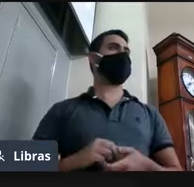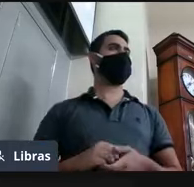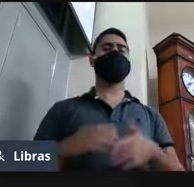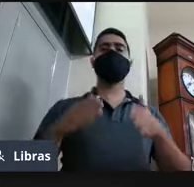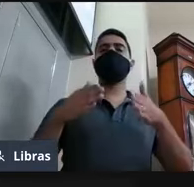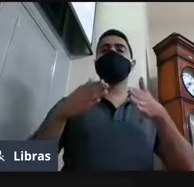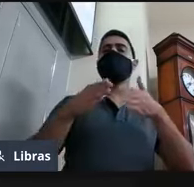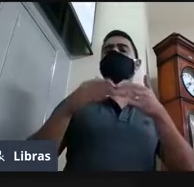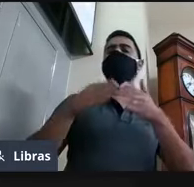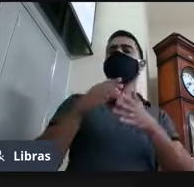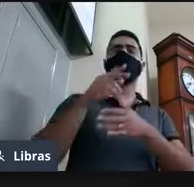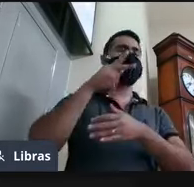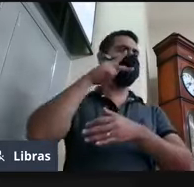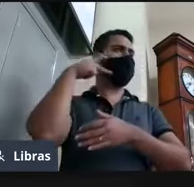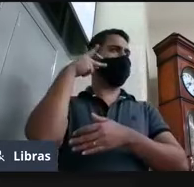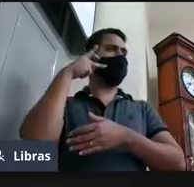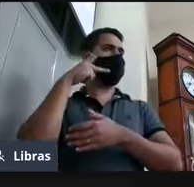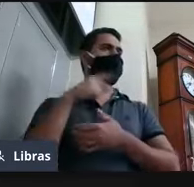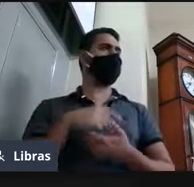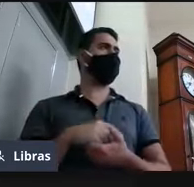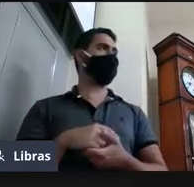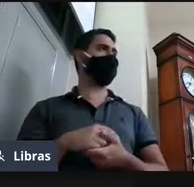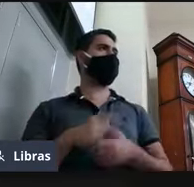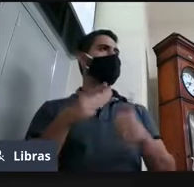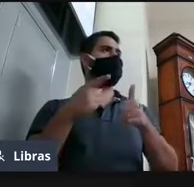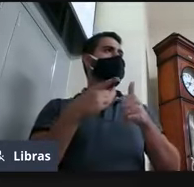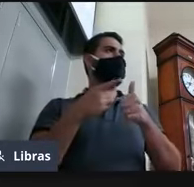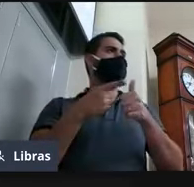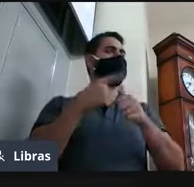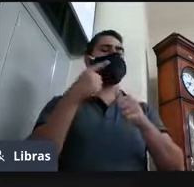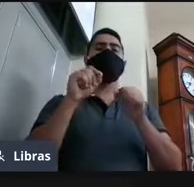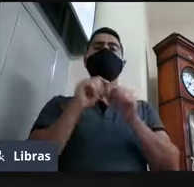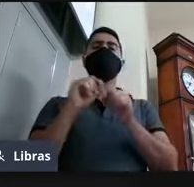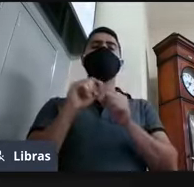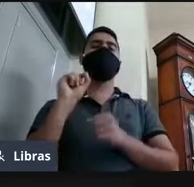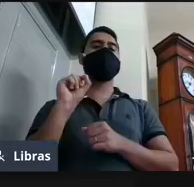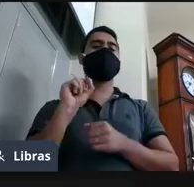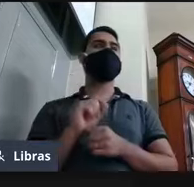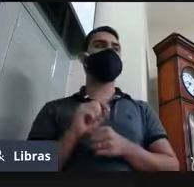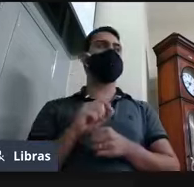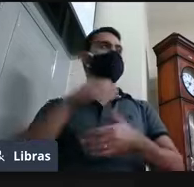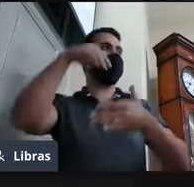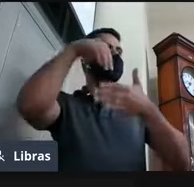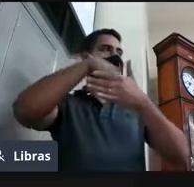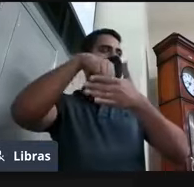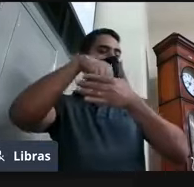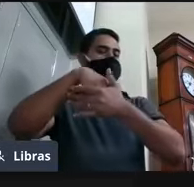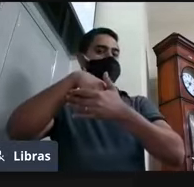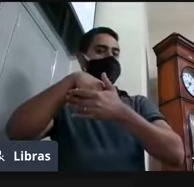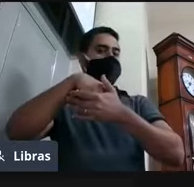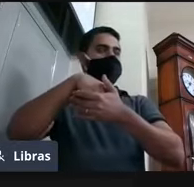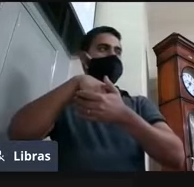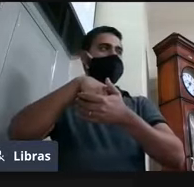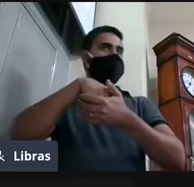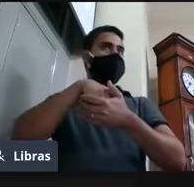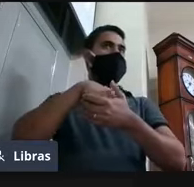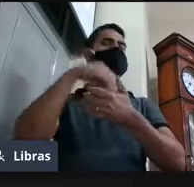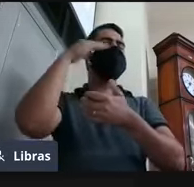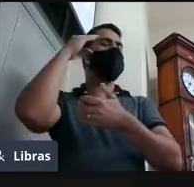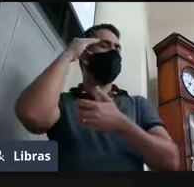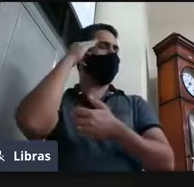Peço aos senhores vereadores que, primeiramente, nós vamos fazer a votação e a compreensão